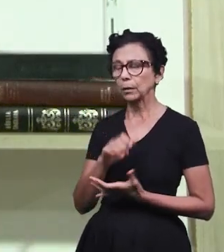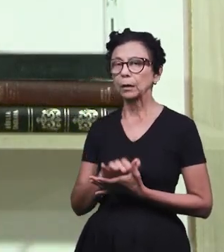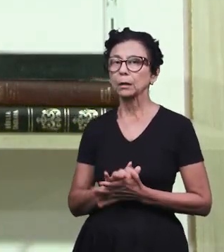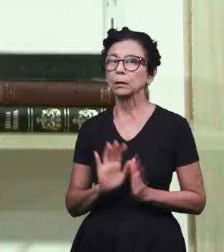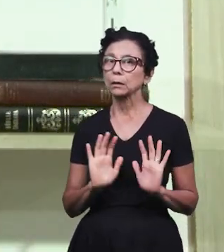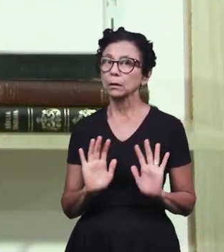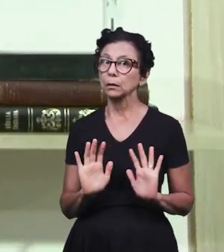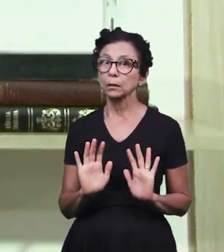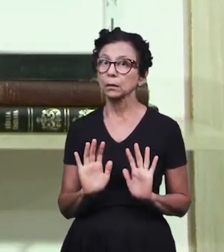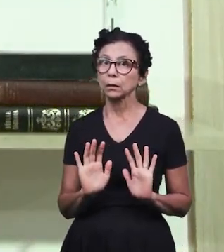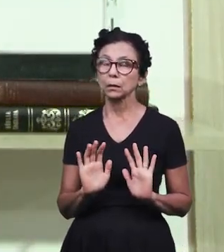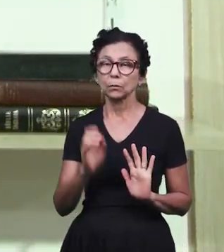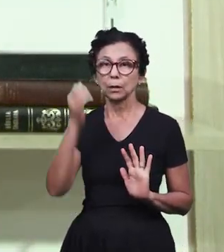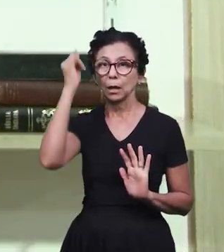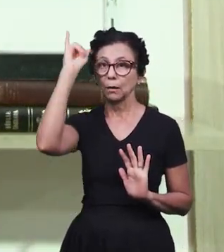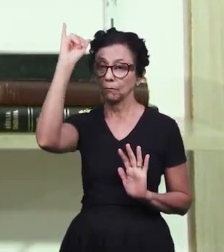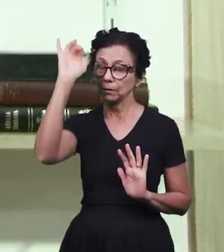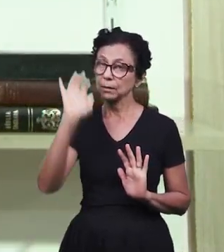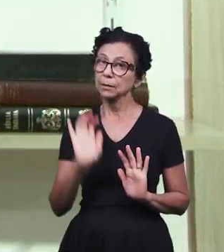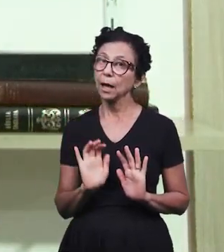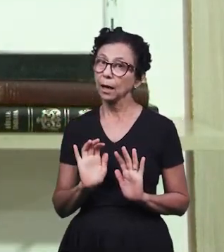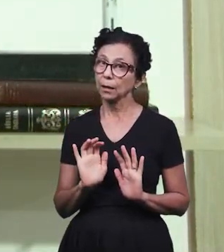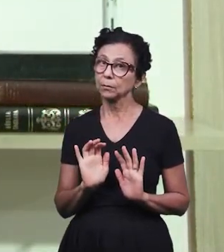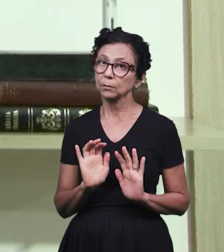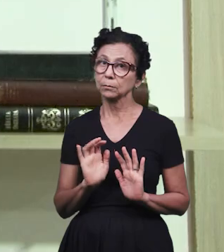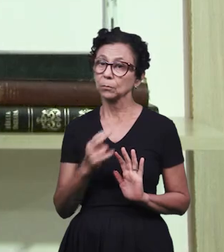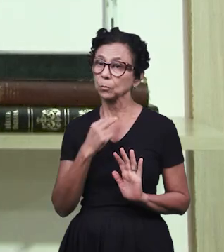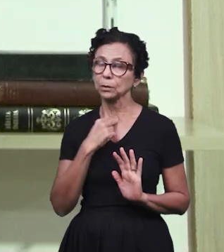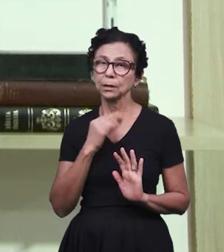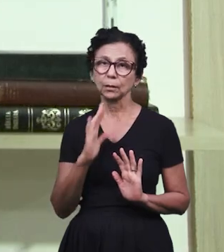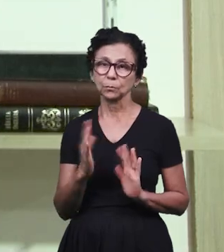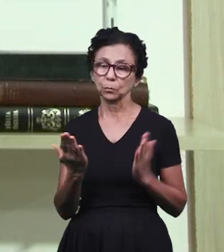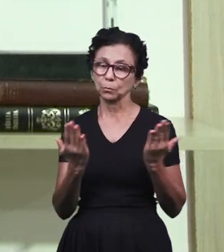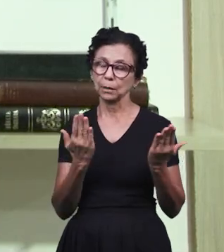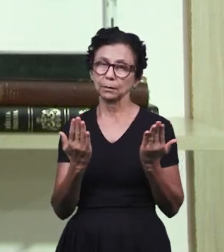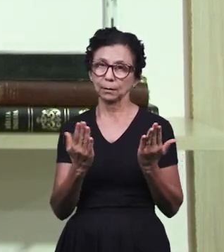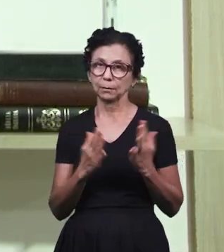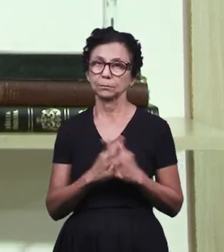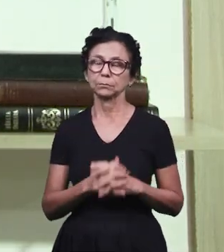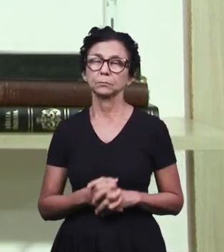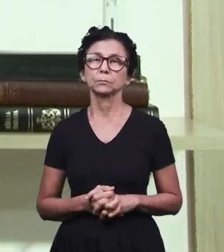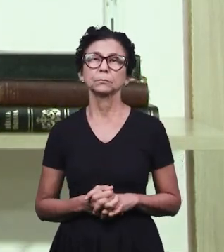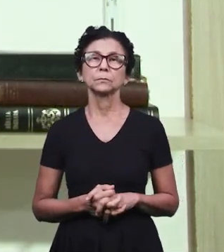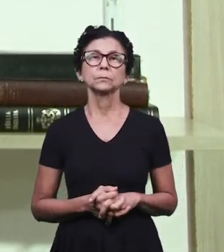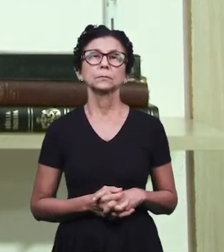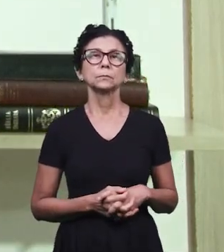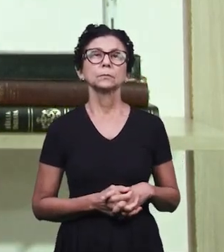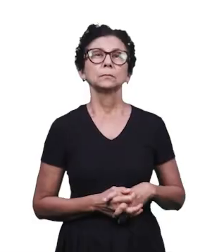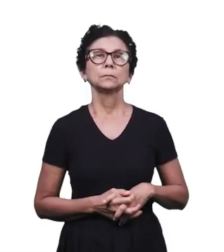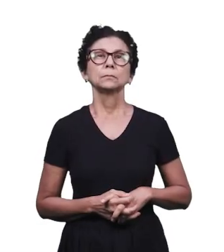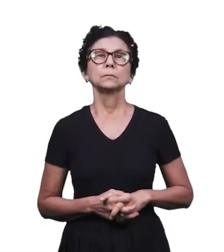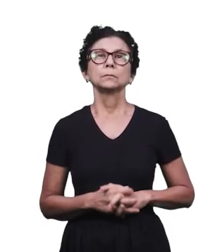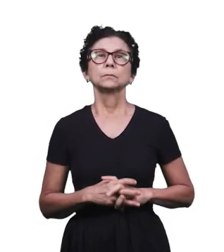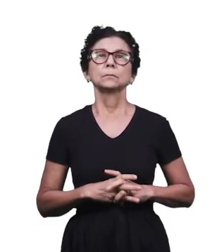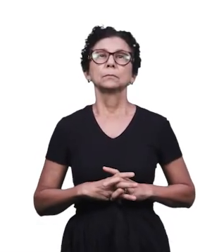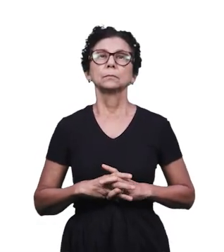ser evitada ou abolida do nosso meio. Nós podemos ver ainda que no ambiente da